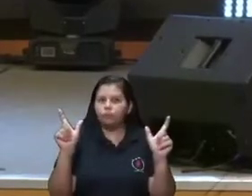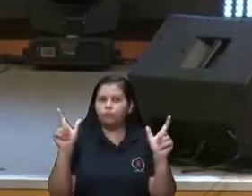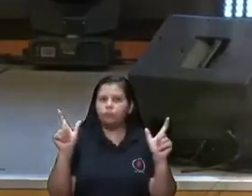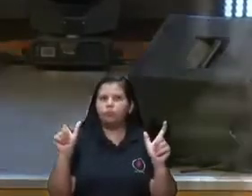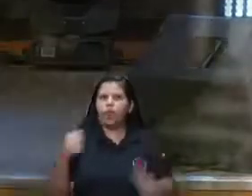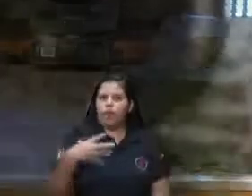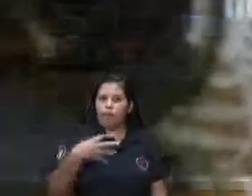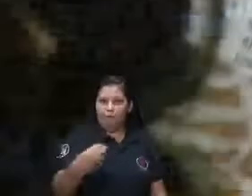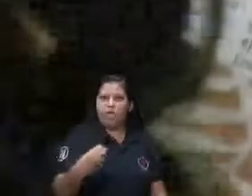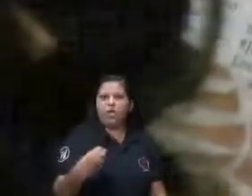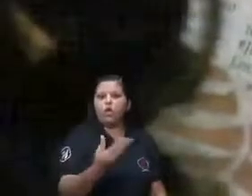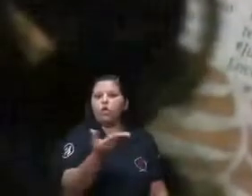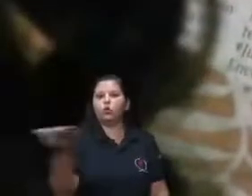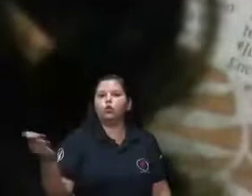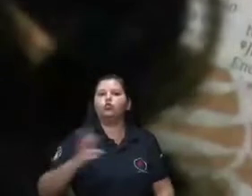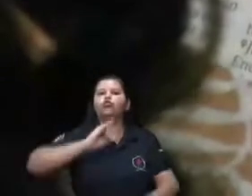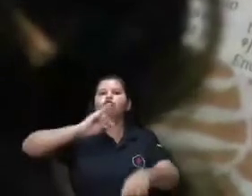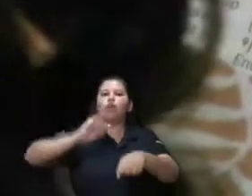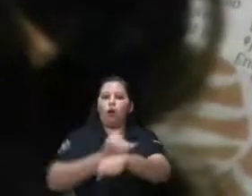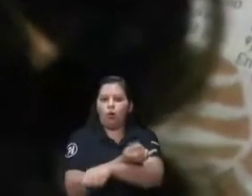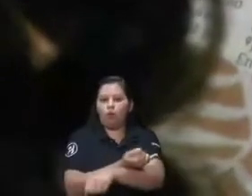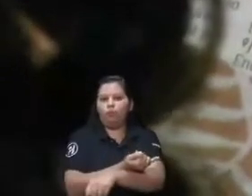filhos de Jacó,